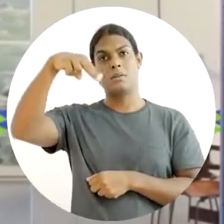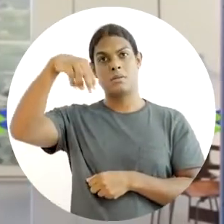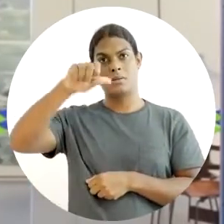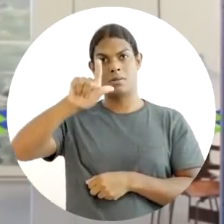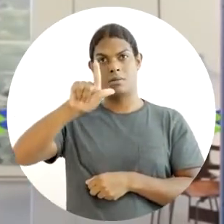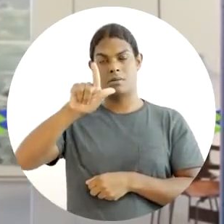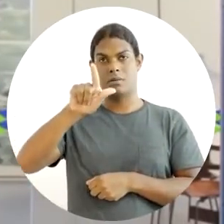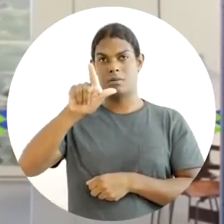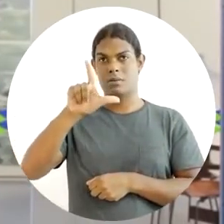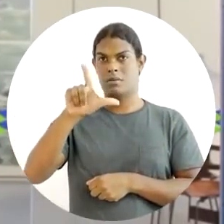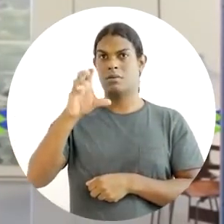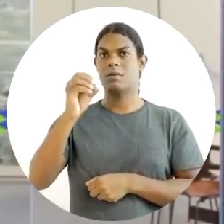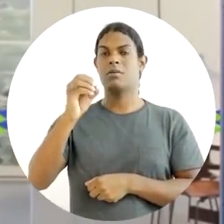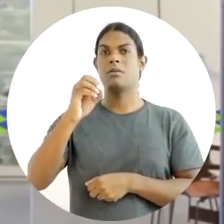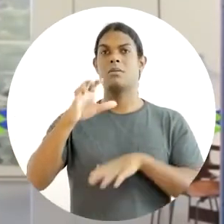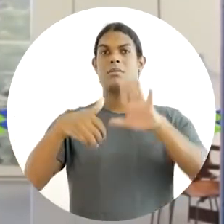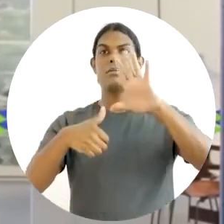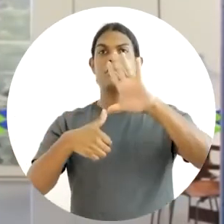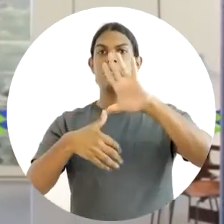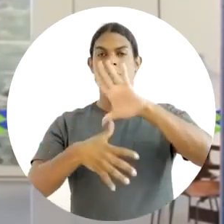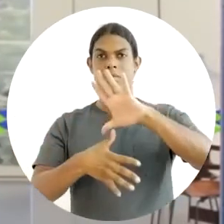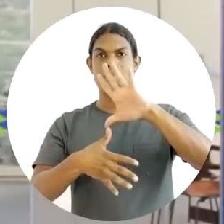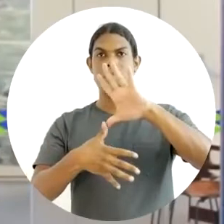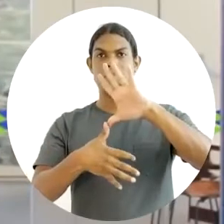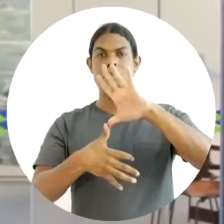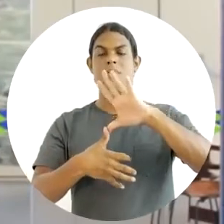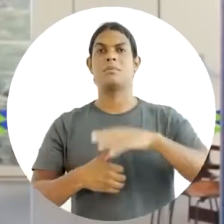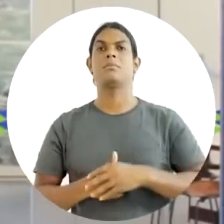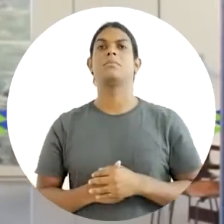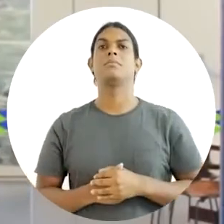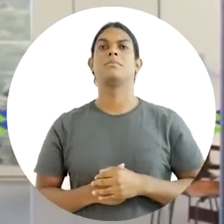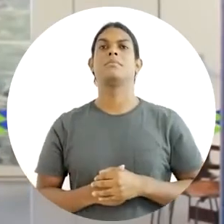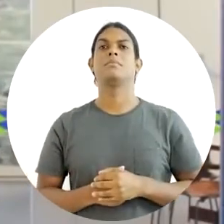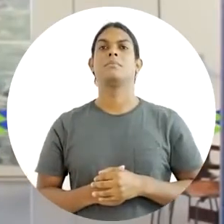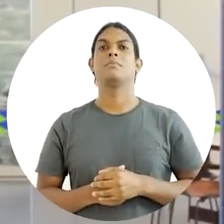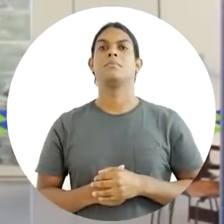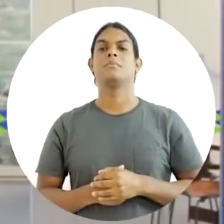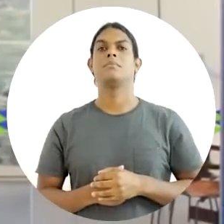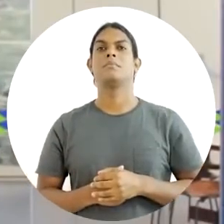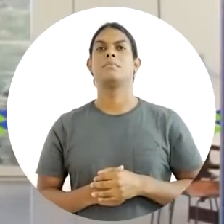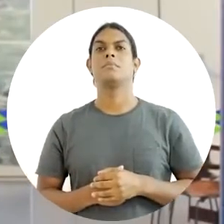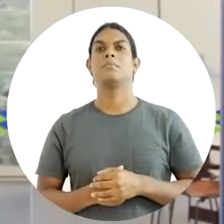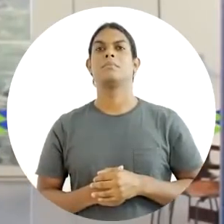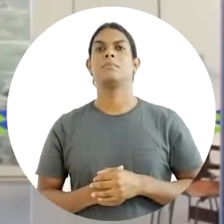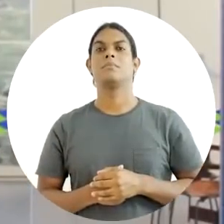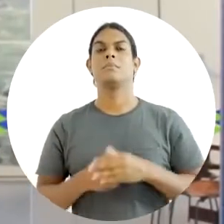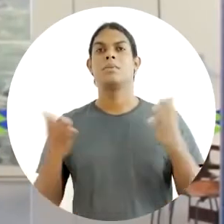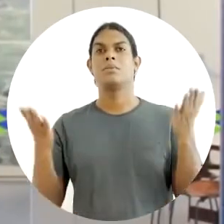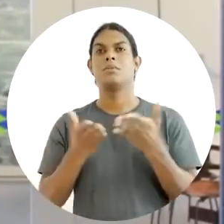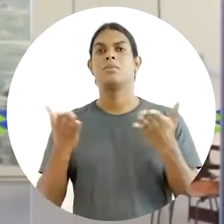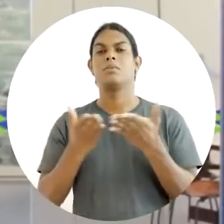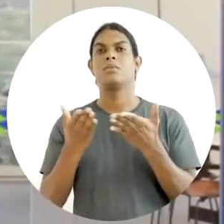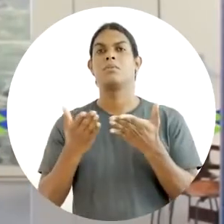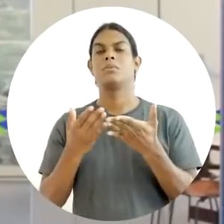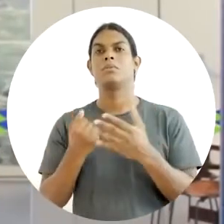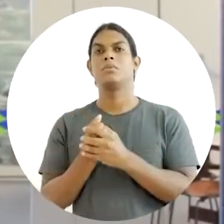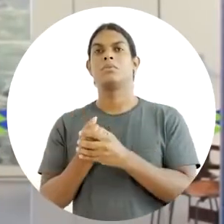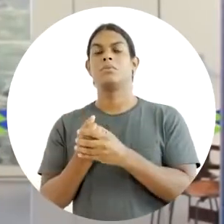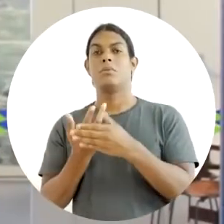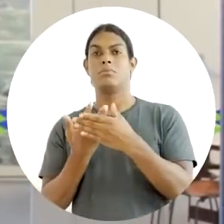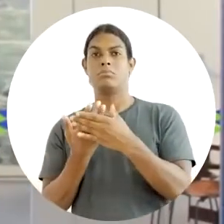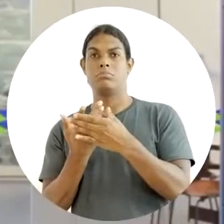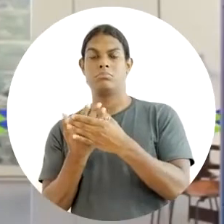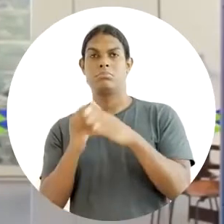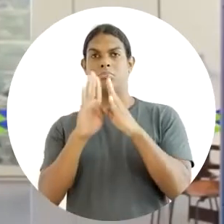AACR2 revisado, em sua segunda edição. Hoje, nós estamos aqui na Biblioteca Central da Universidade Federal